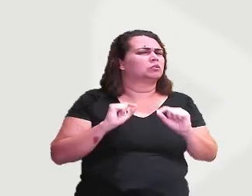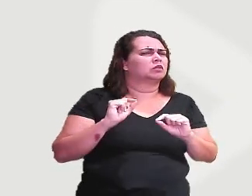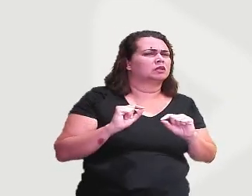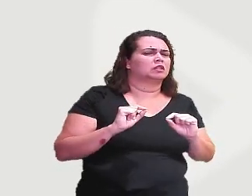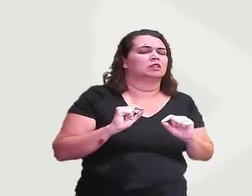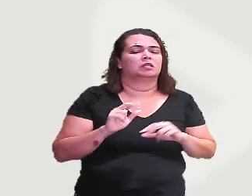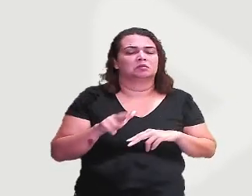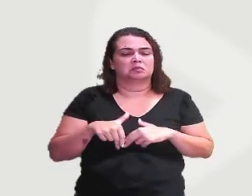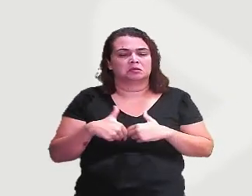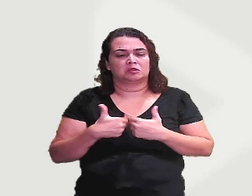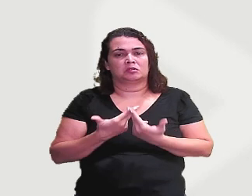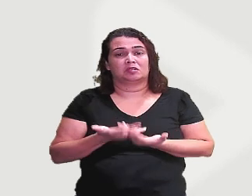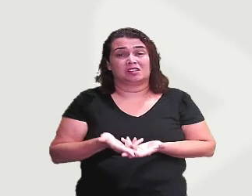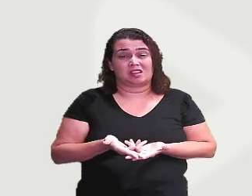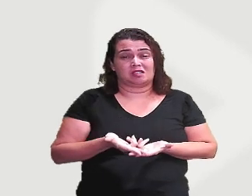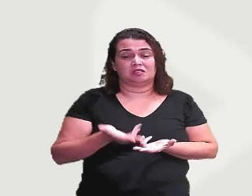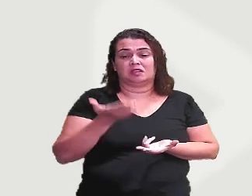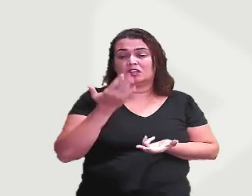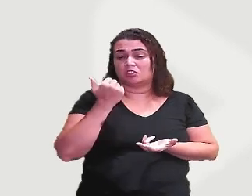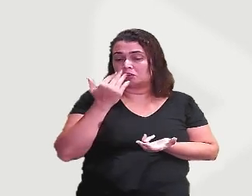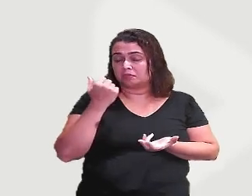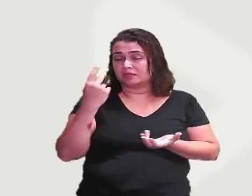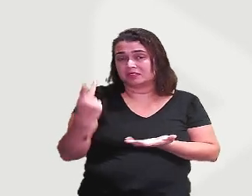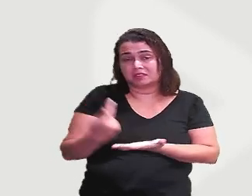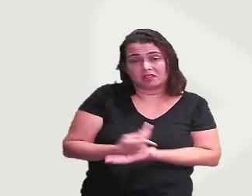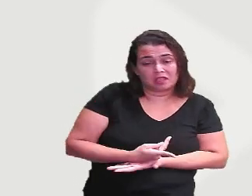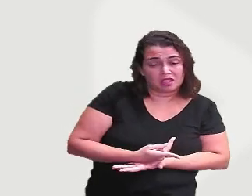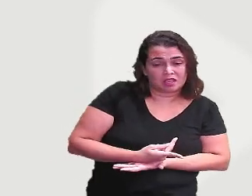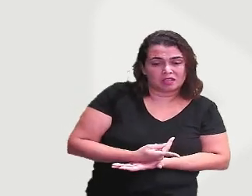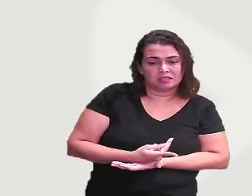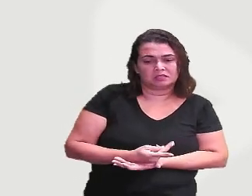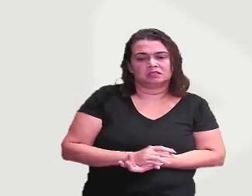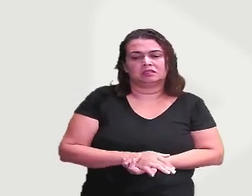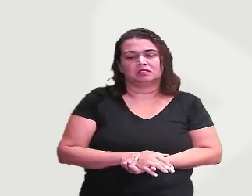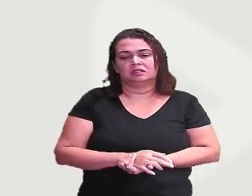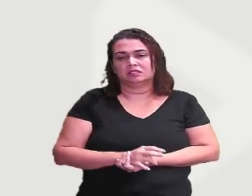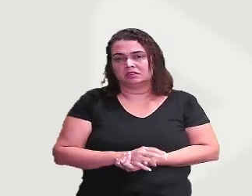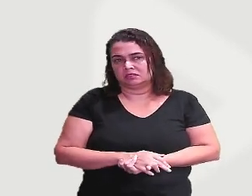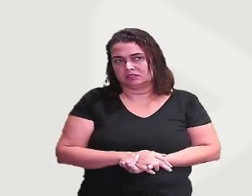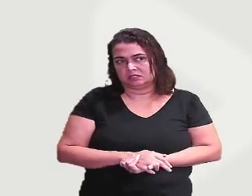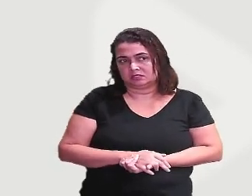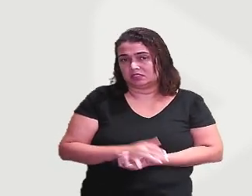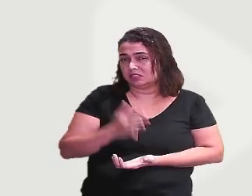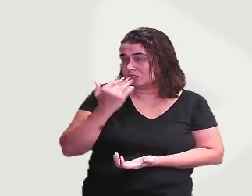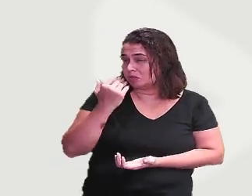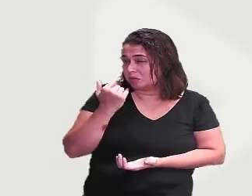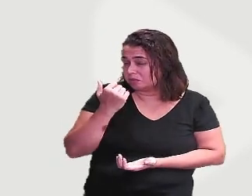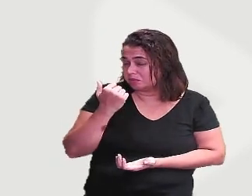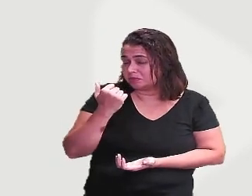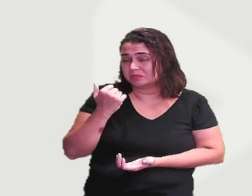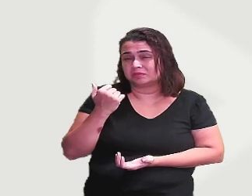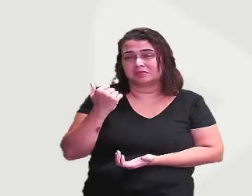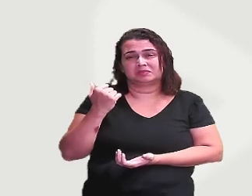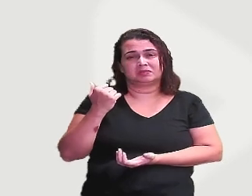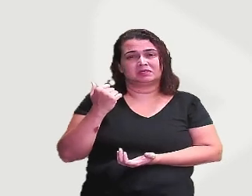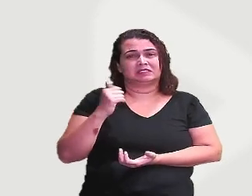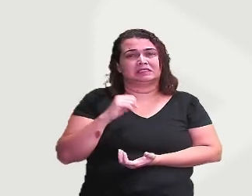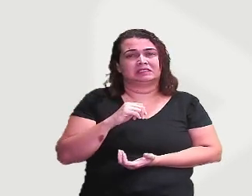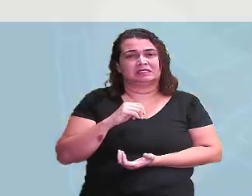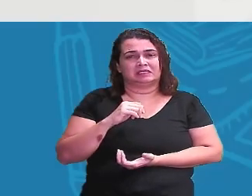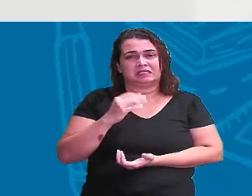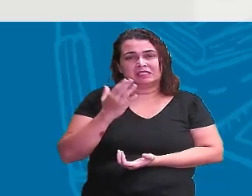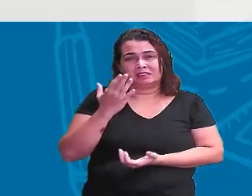uma alimentação desregulada, tá certo? Quando a gente tem aquela alimentação que não é alimentação saudável, quando a gente